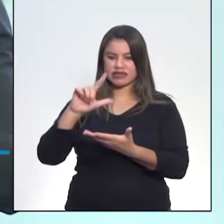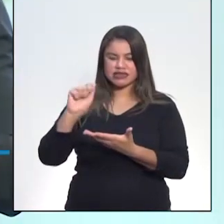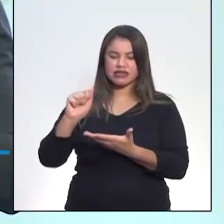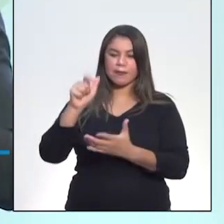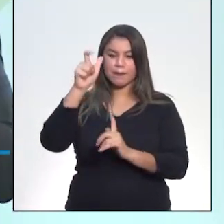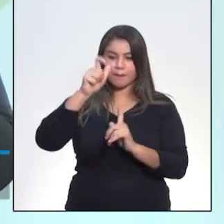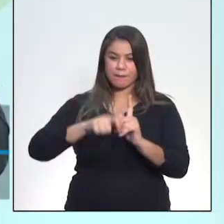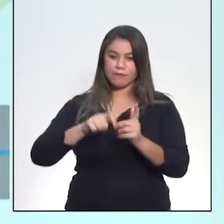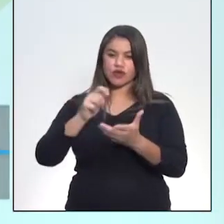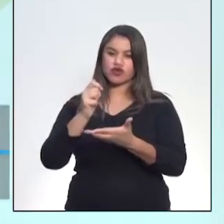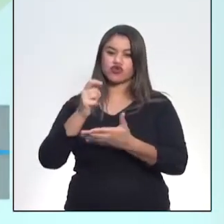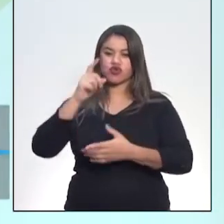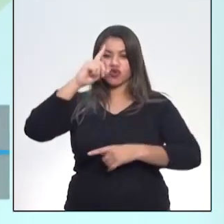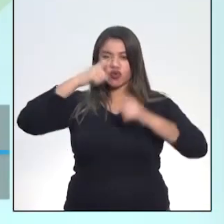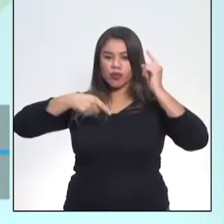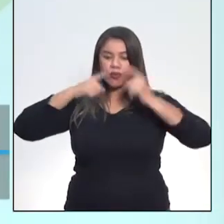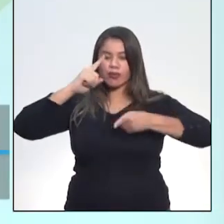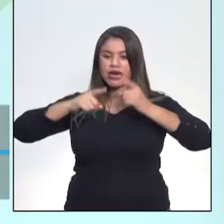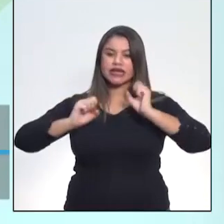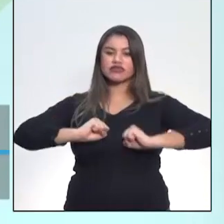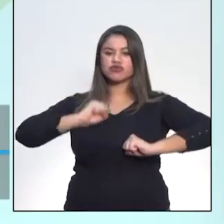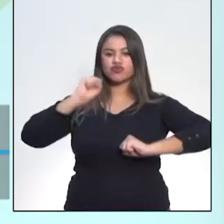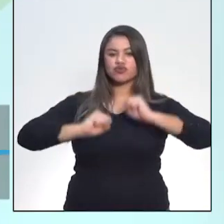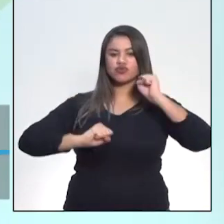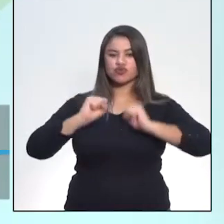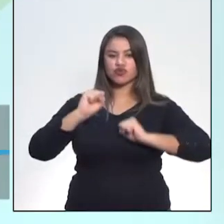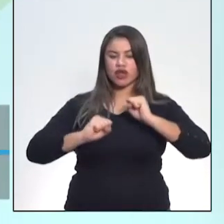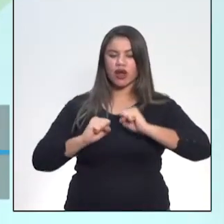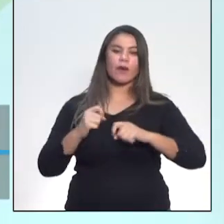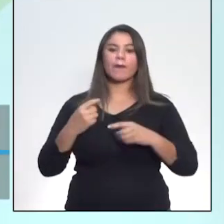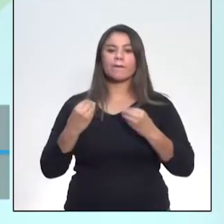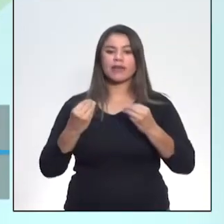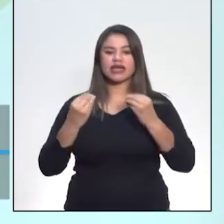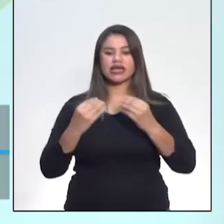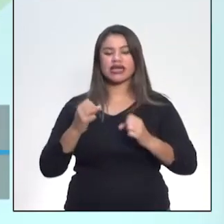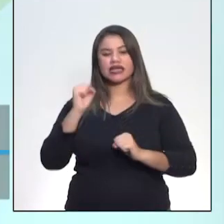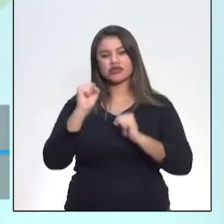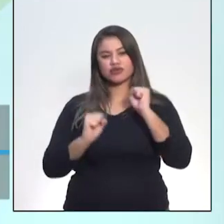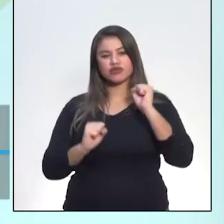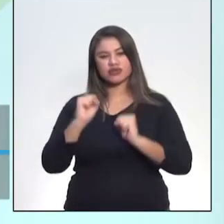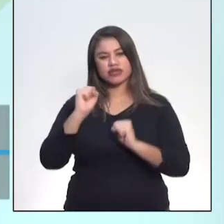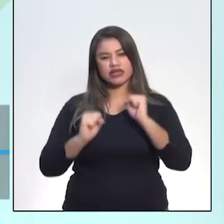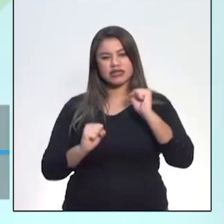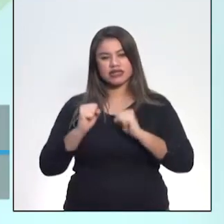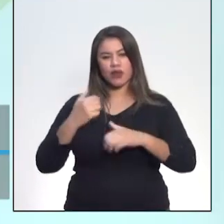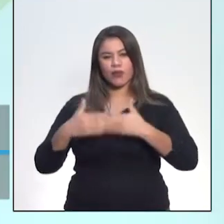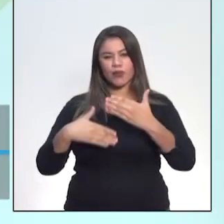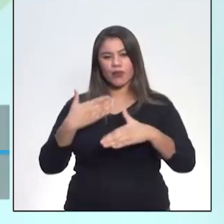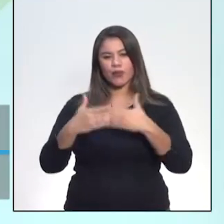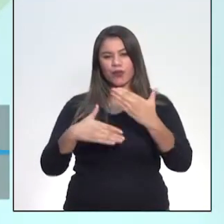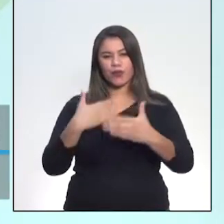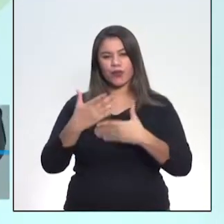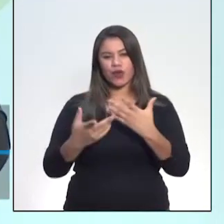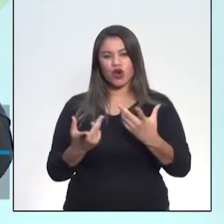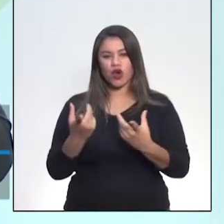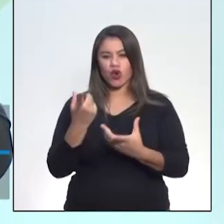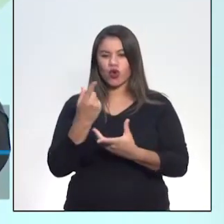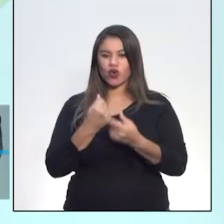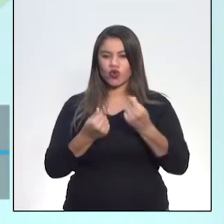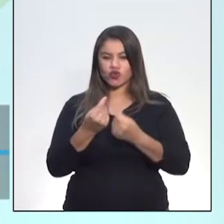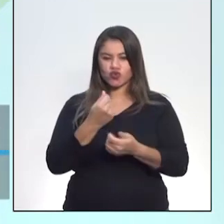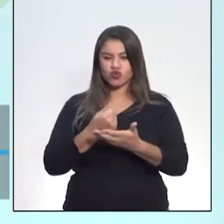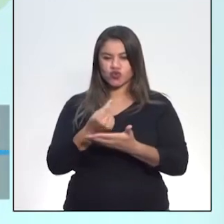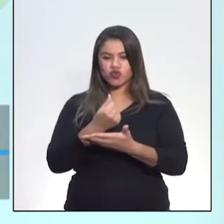é claro, para que haja industrialização, para que haja produção de bens de